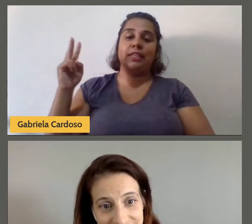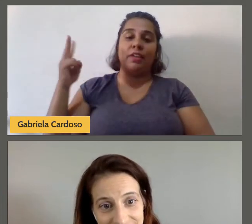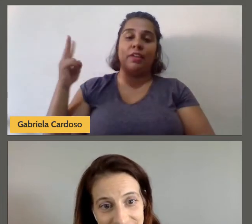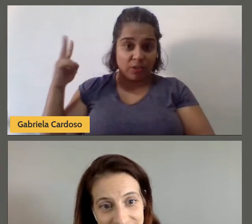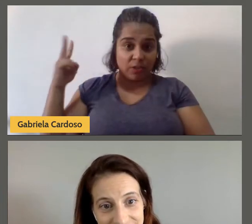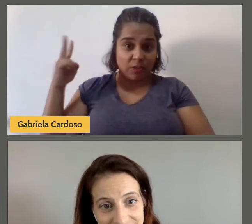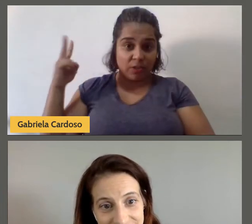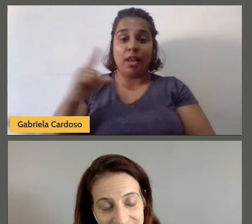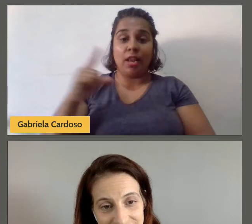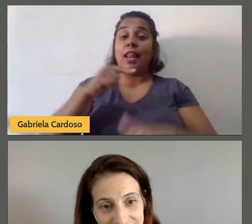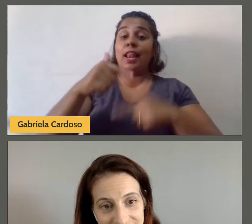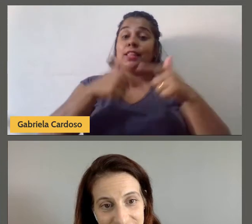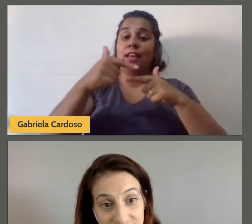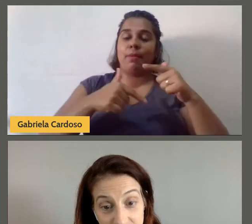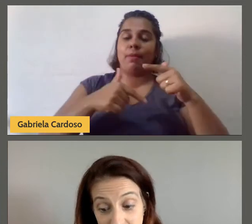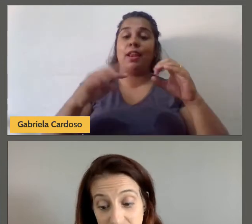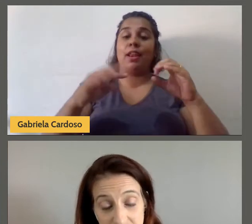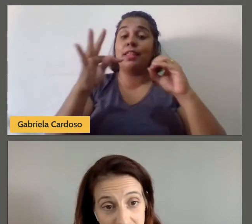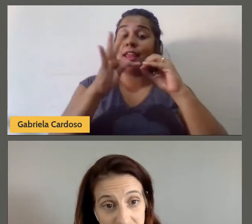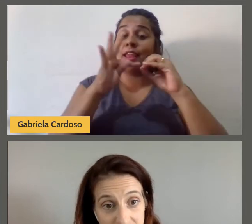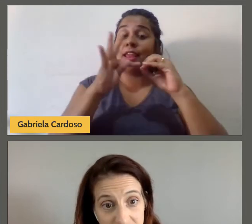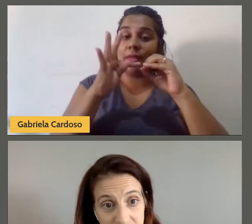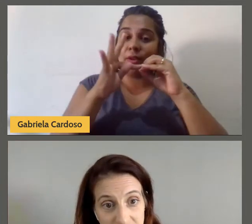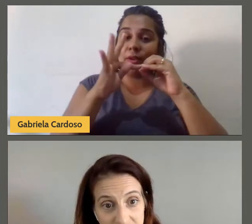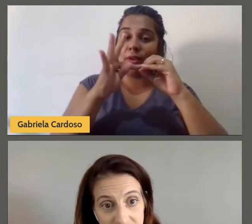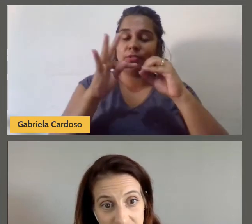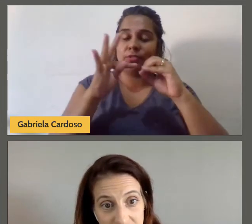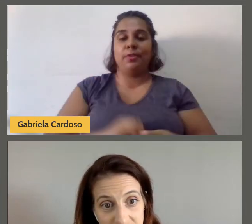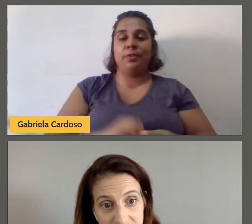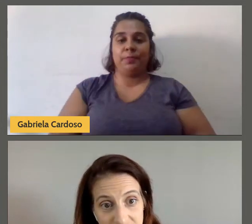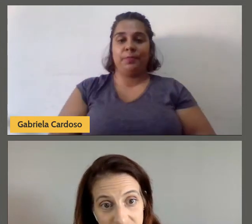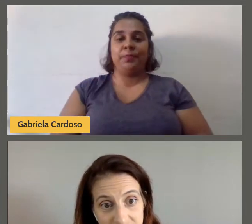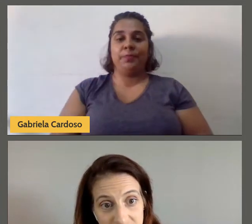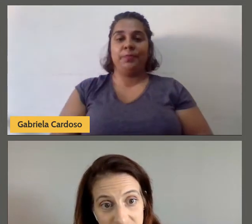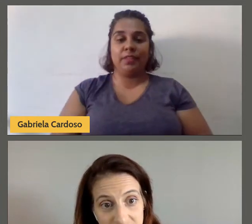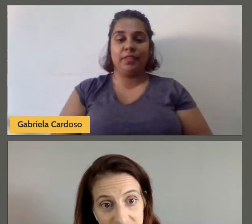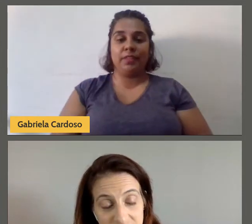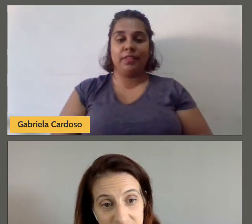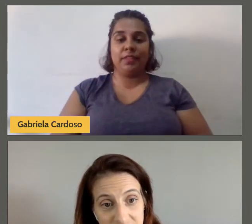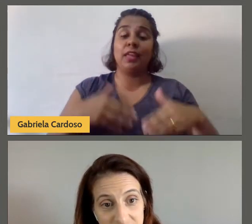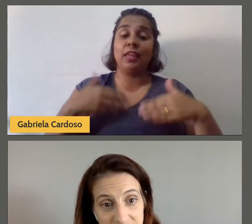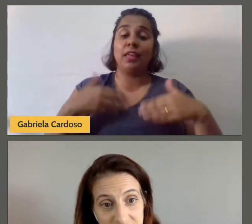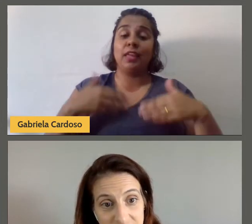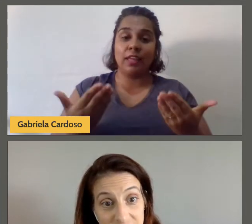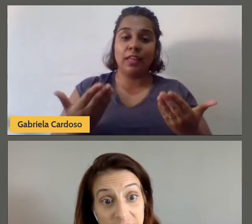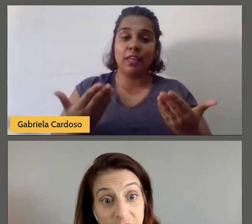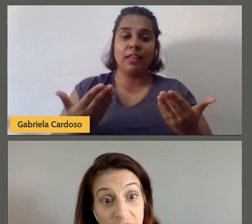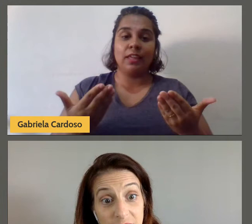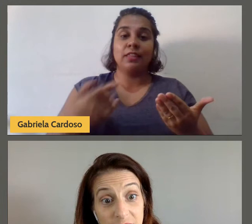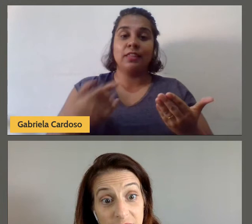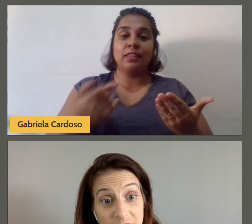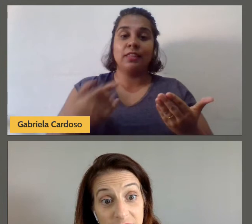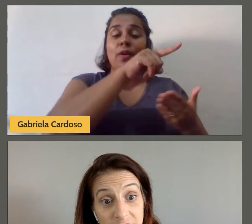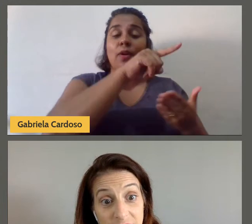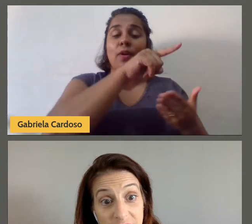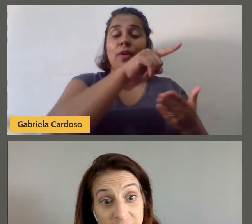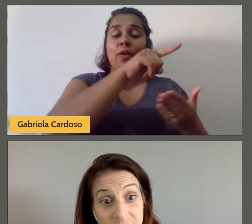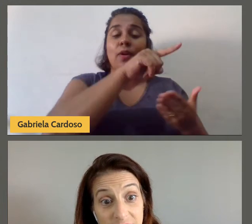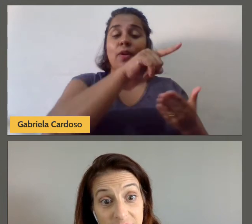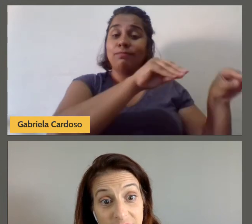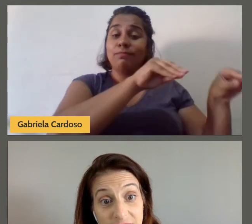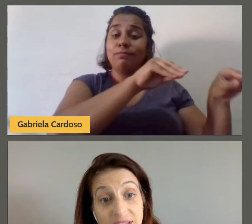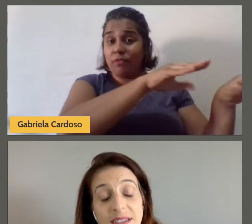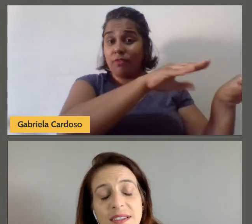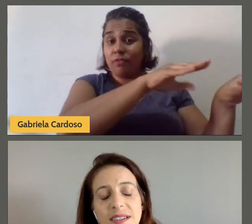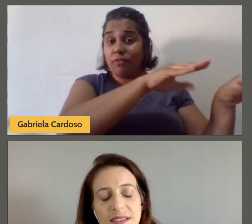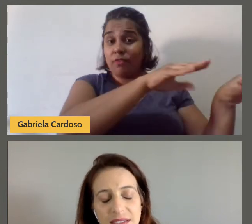na Venezuela, que tinha ali uma carreira, um currículo. Fazer revalidação do diploma no Brasil, não só no Brasil, como ao redor do mundo, é uma coisa